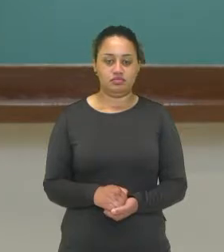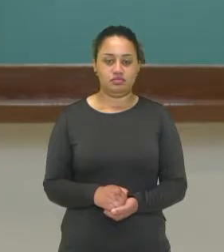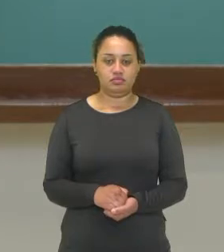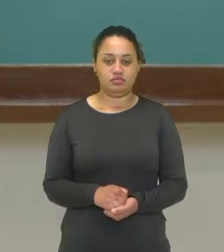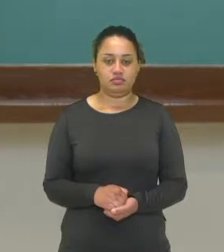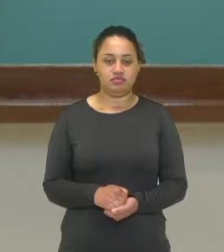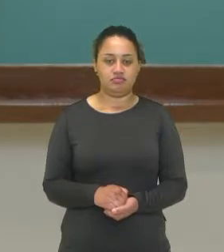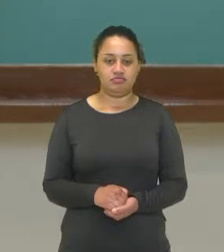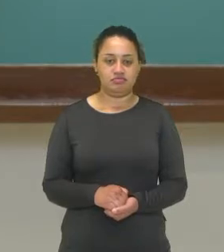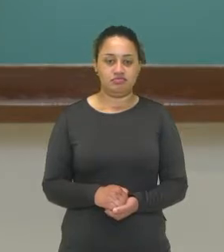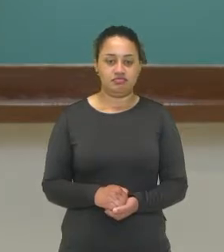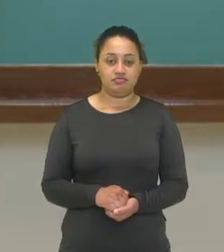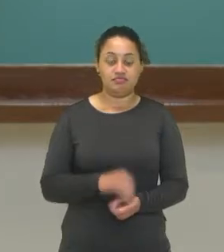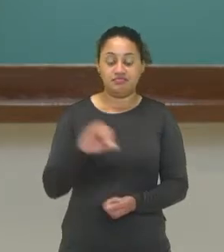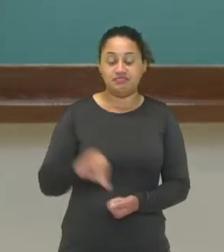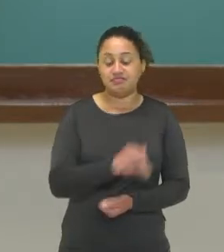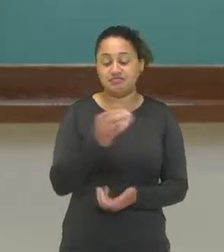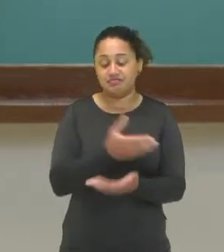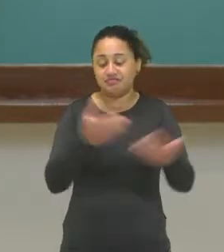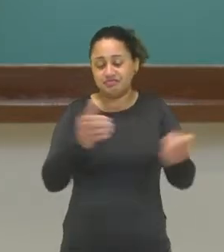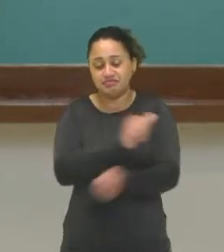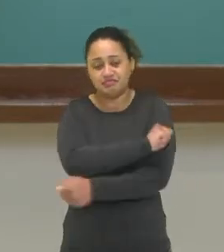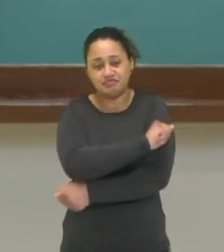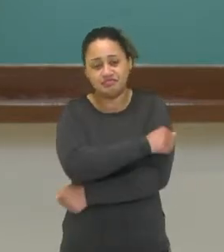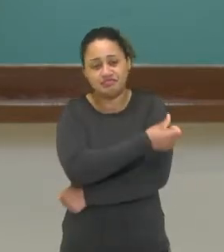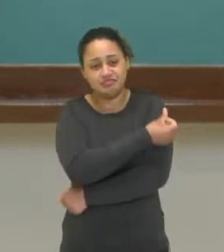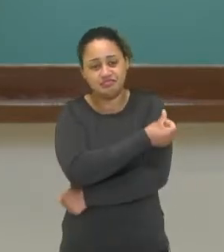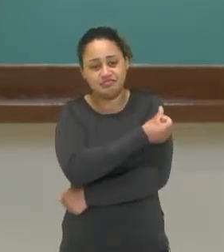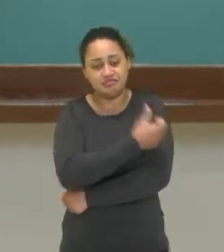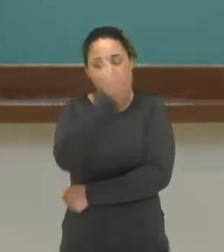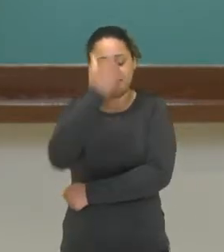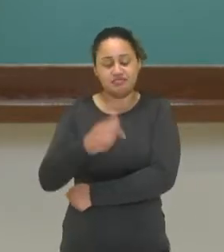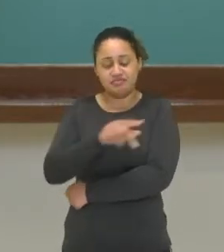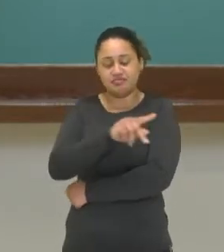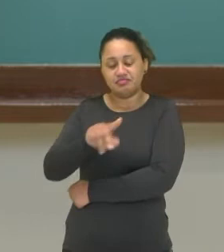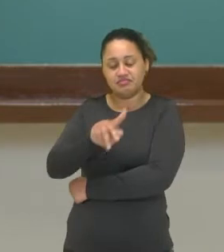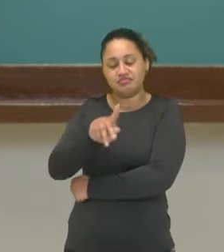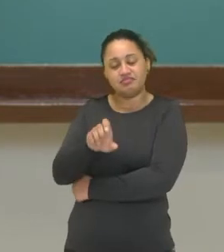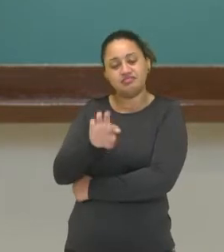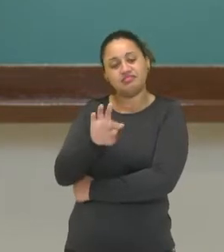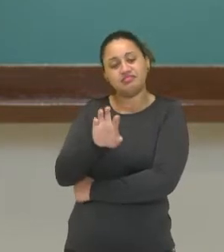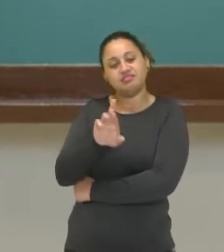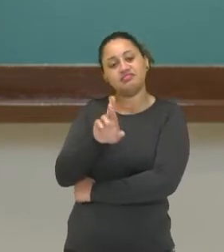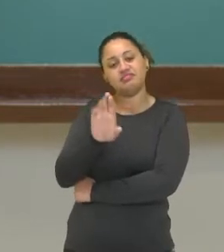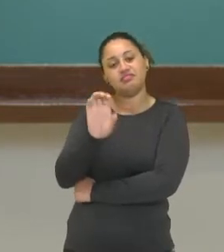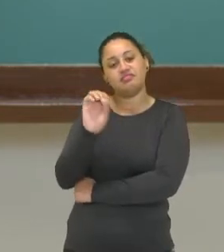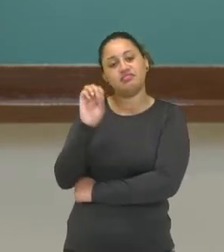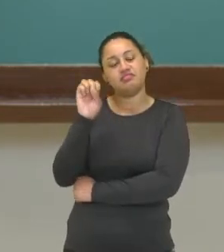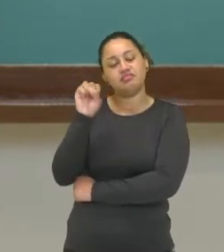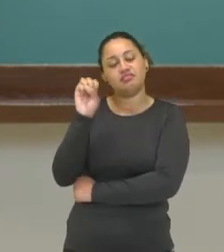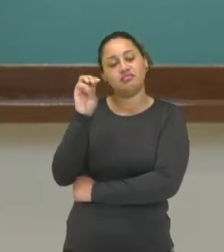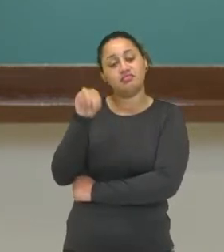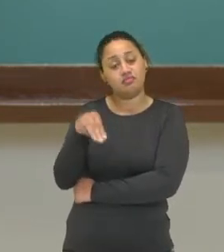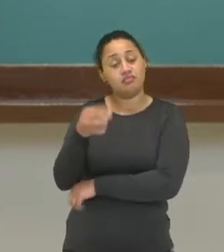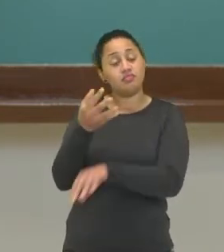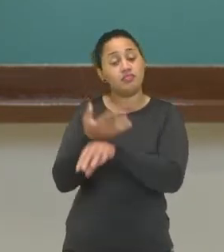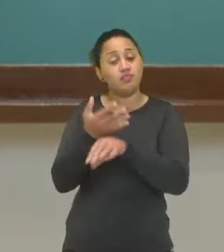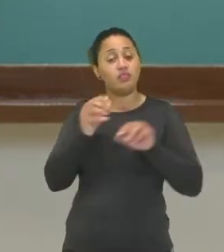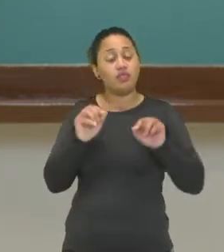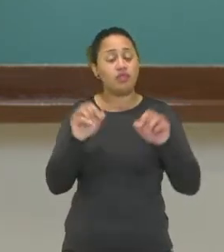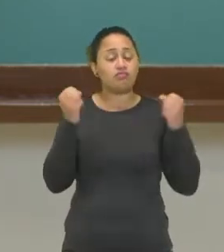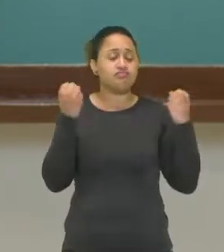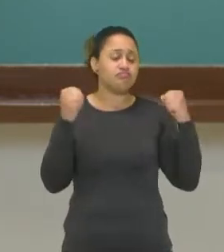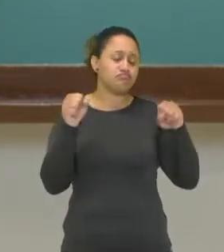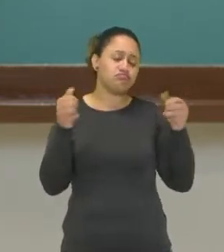Olá, pessoal do sexto ano. Aqui é o professor Peterson da disciplina de Educação Física. E hoje eu quero conversar